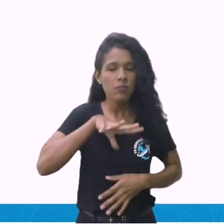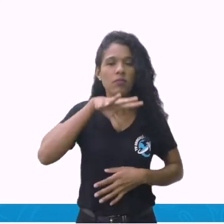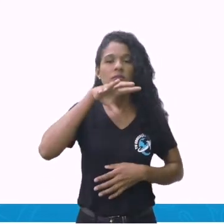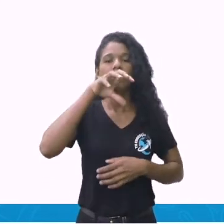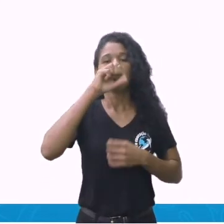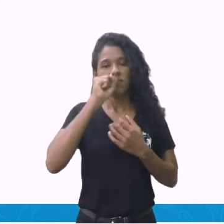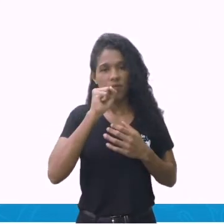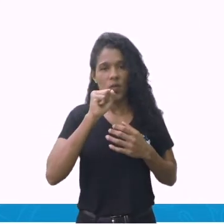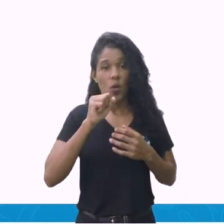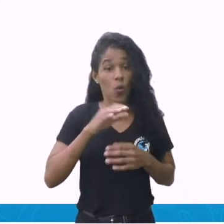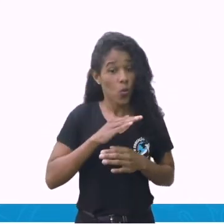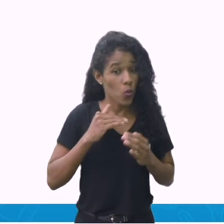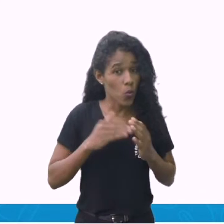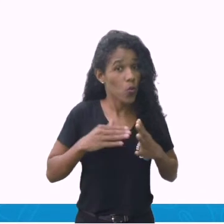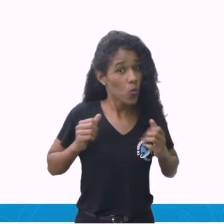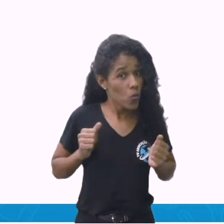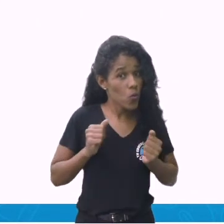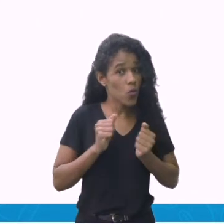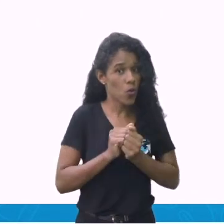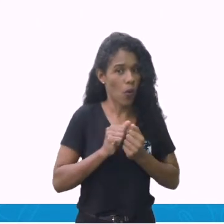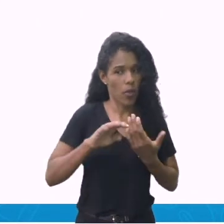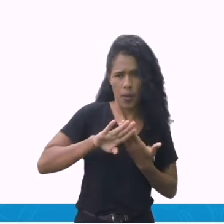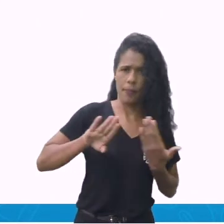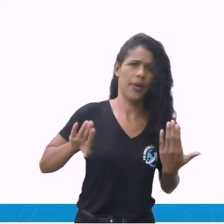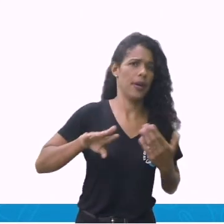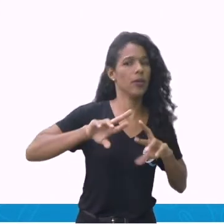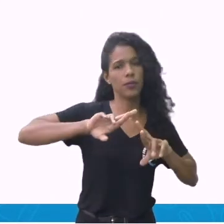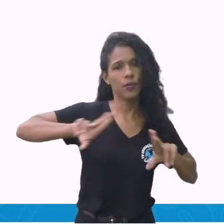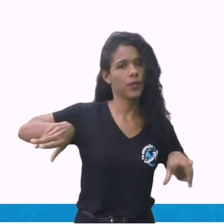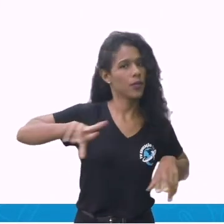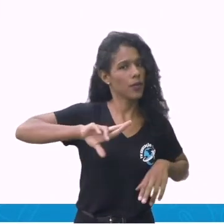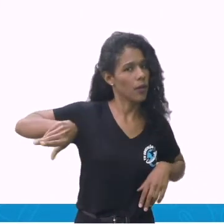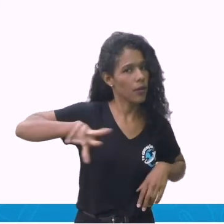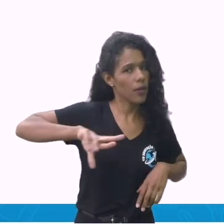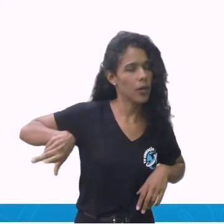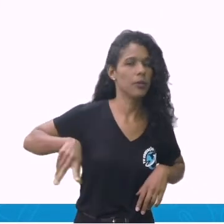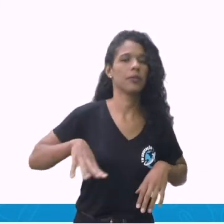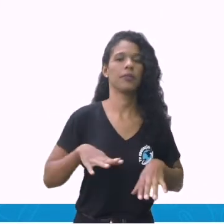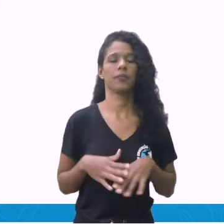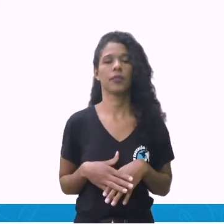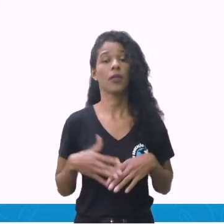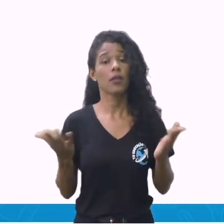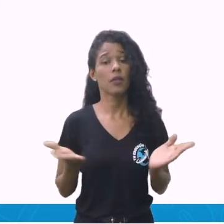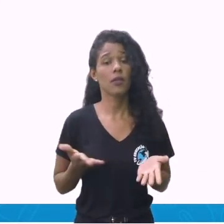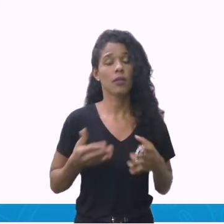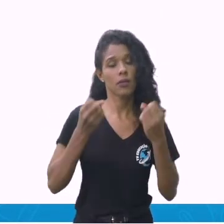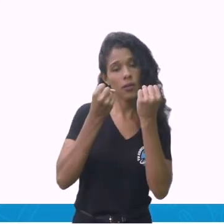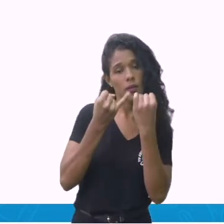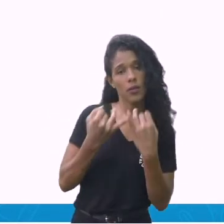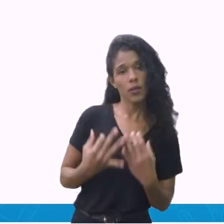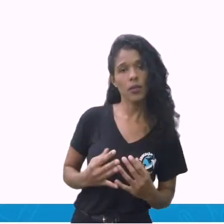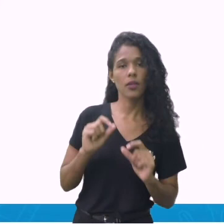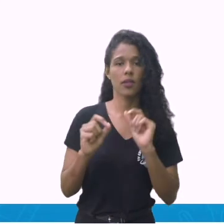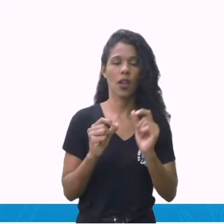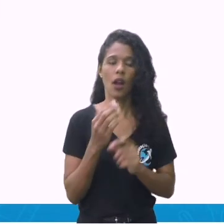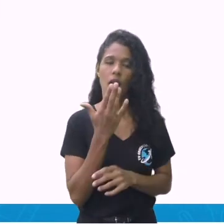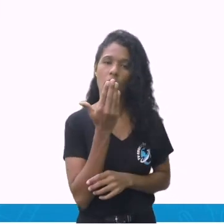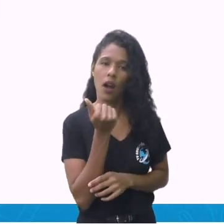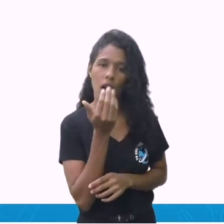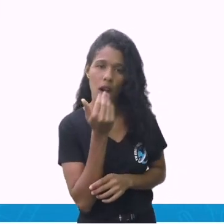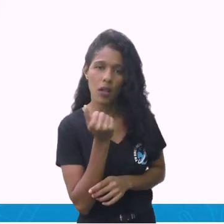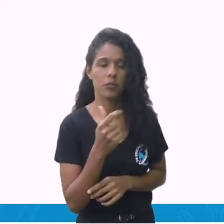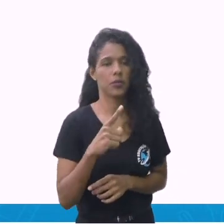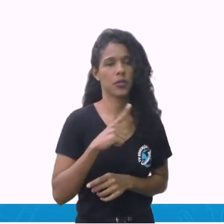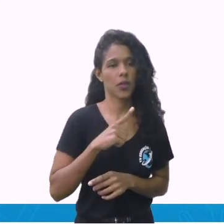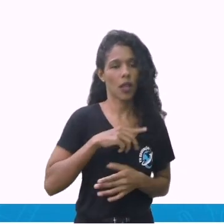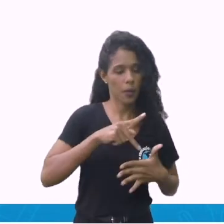acontece tudo junto, tá? Não é separado. Falamos aí de alimentos que